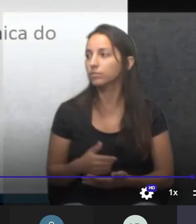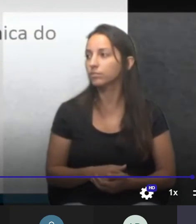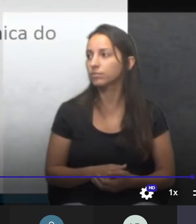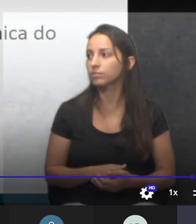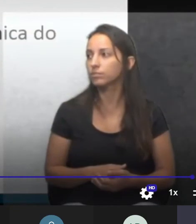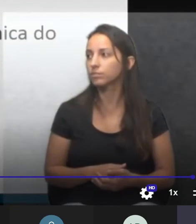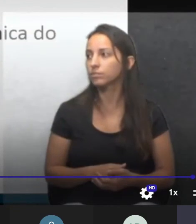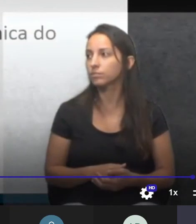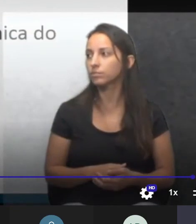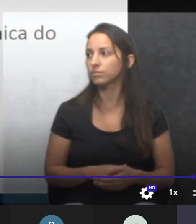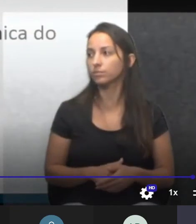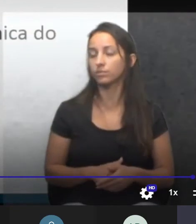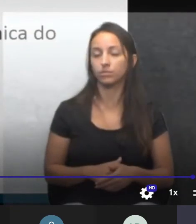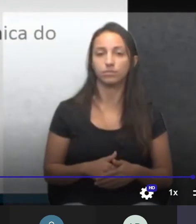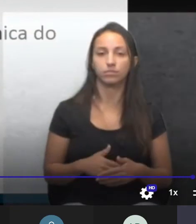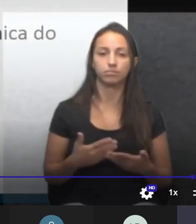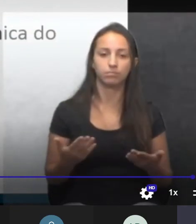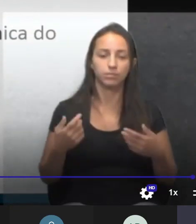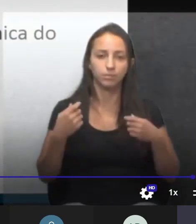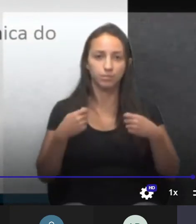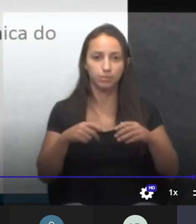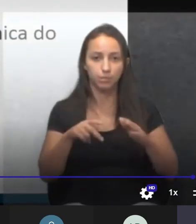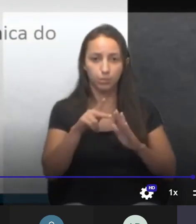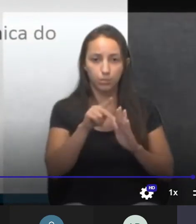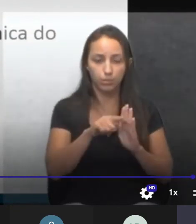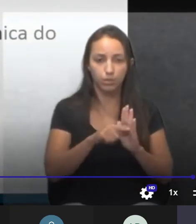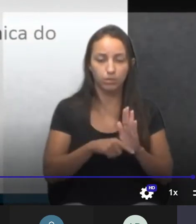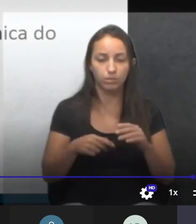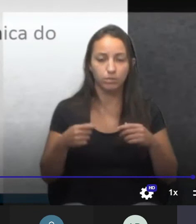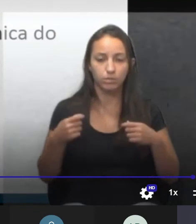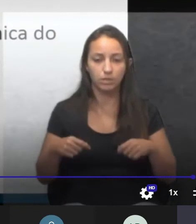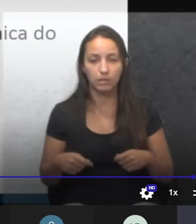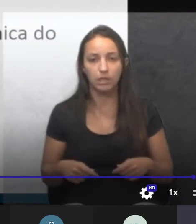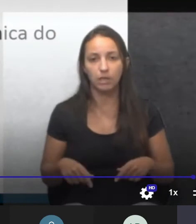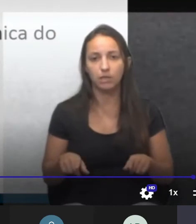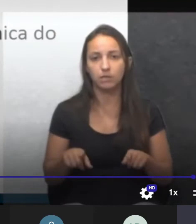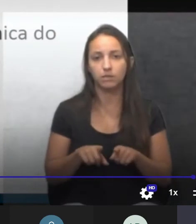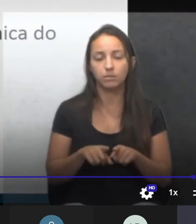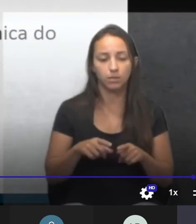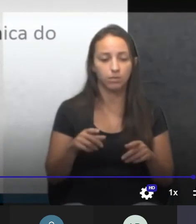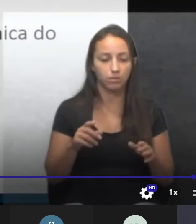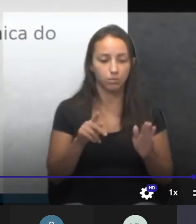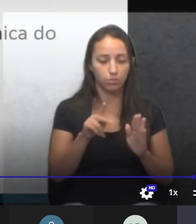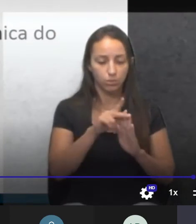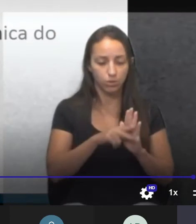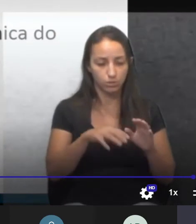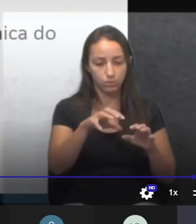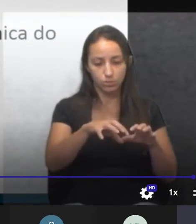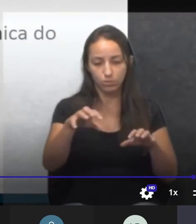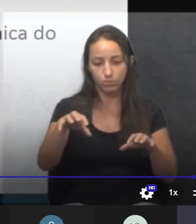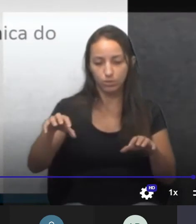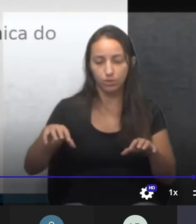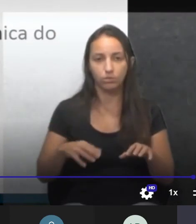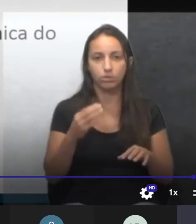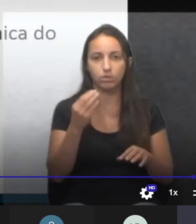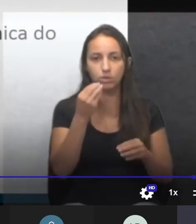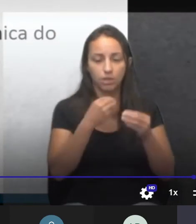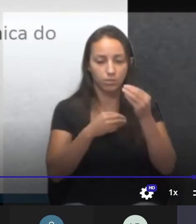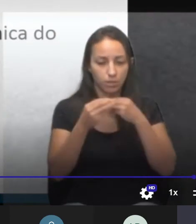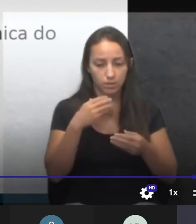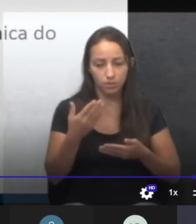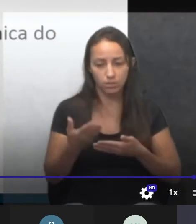partir das análises do programa de necessidades e dos diagramas, inicie o projeto dos setores de alimentação e